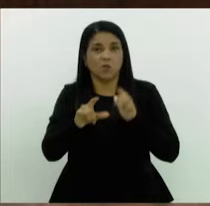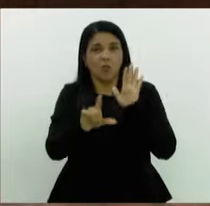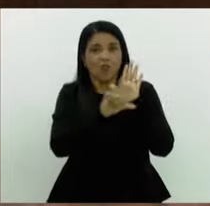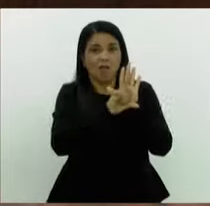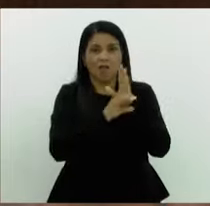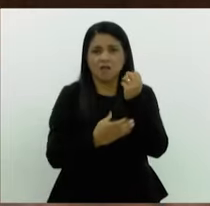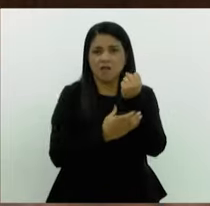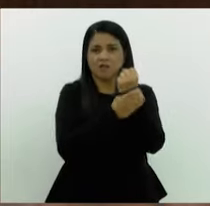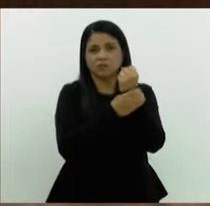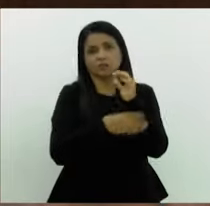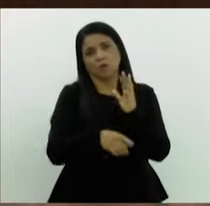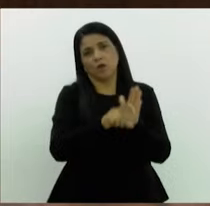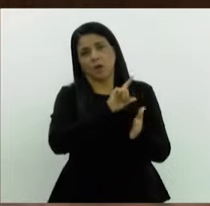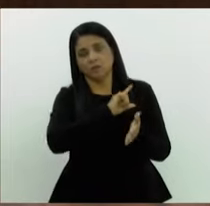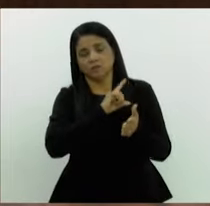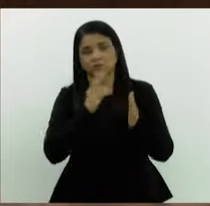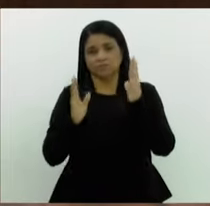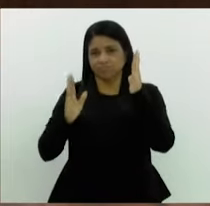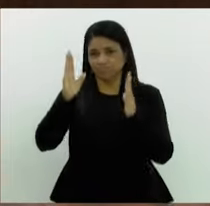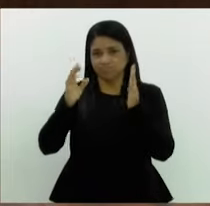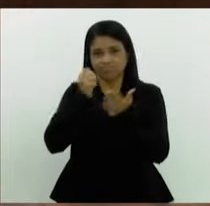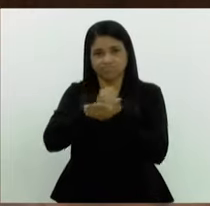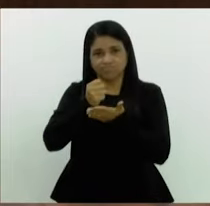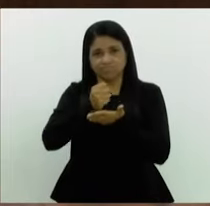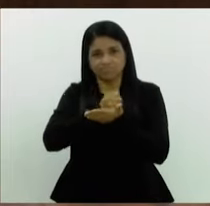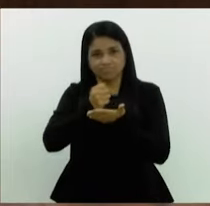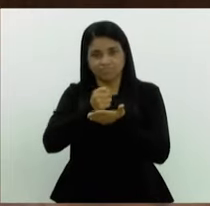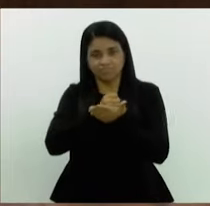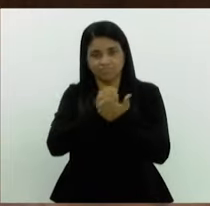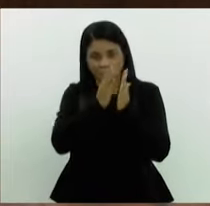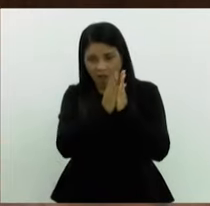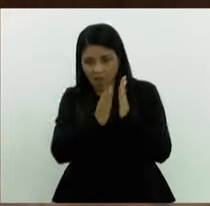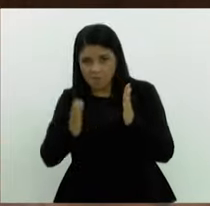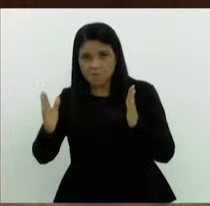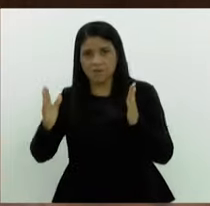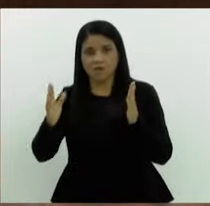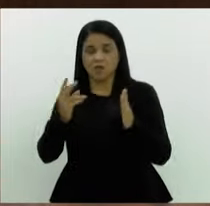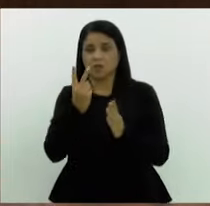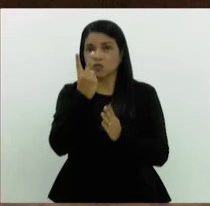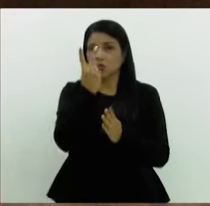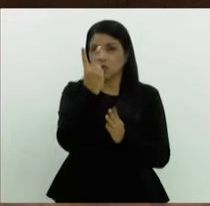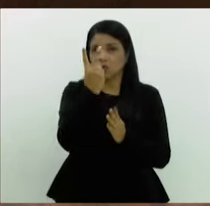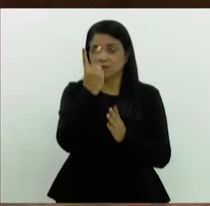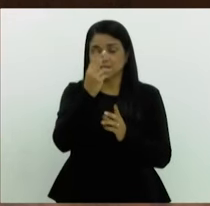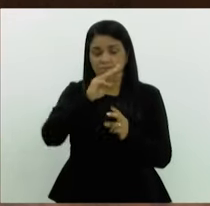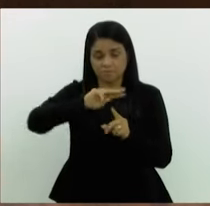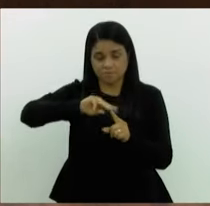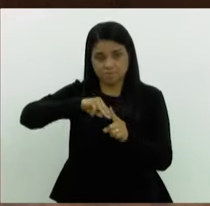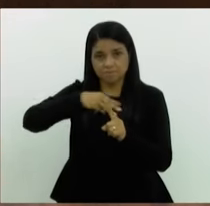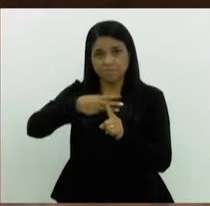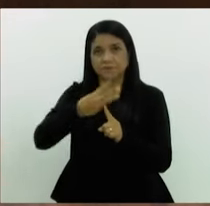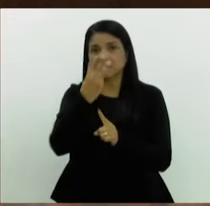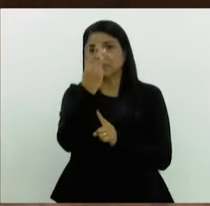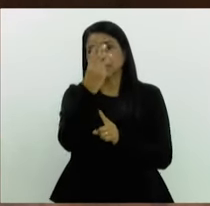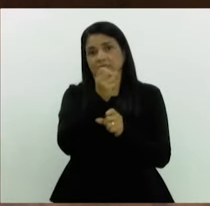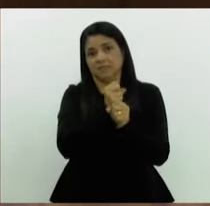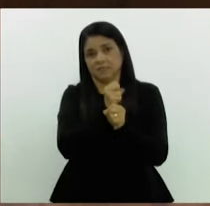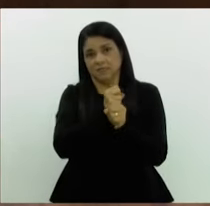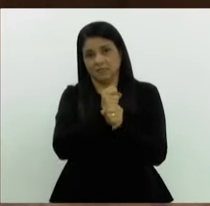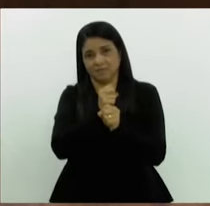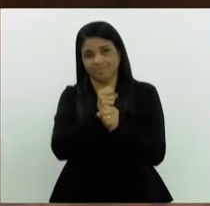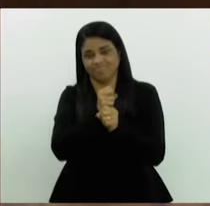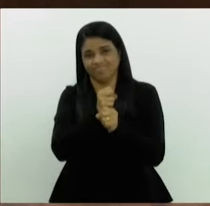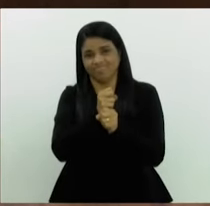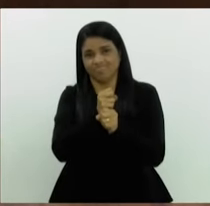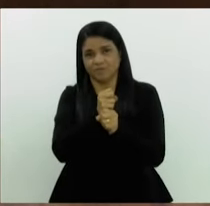para contratação temporária, quer ampliar o prazo de 2 para 3 anos, aí, evidentemente, que a gente